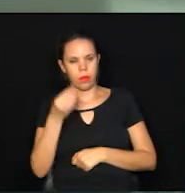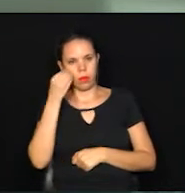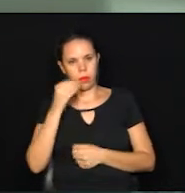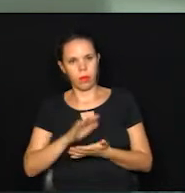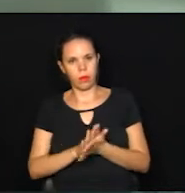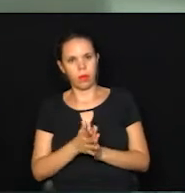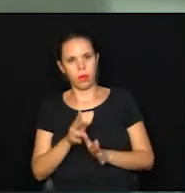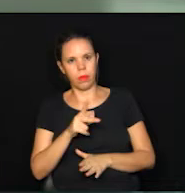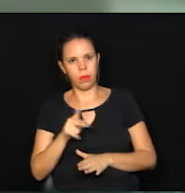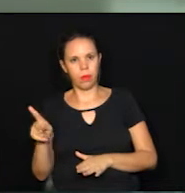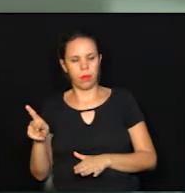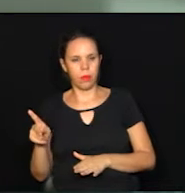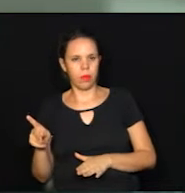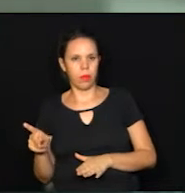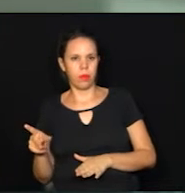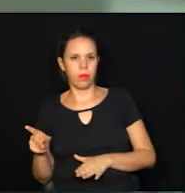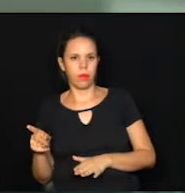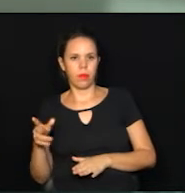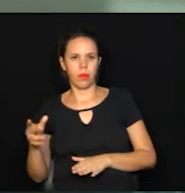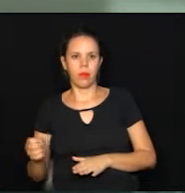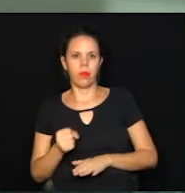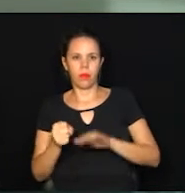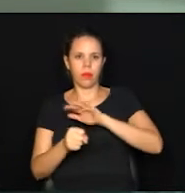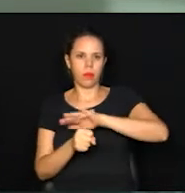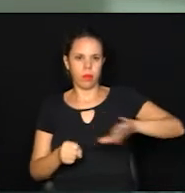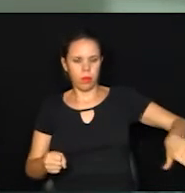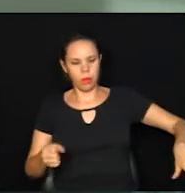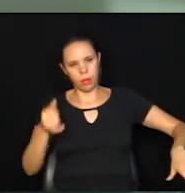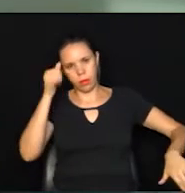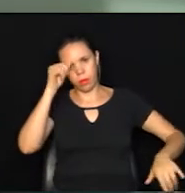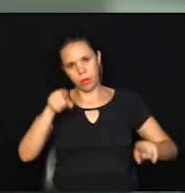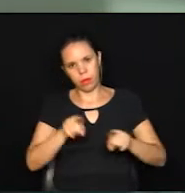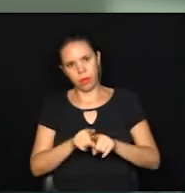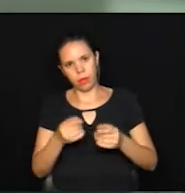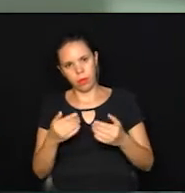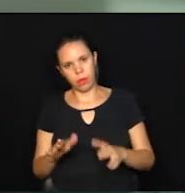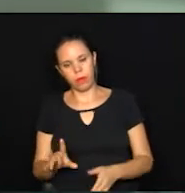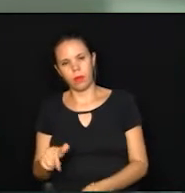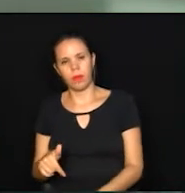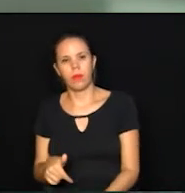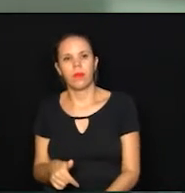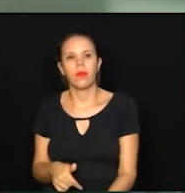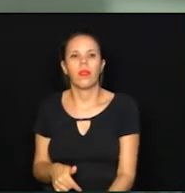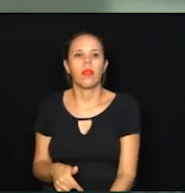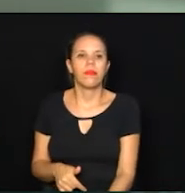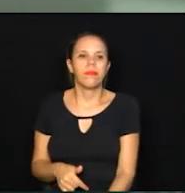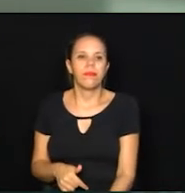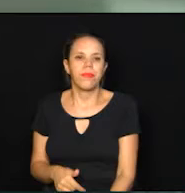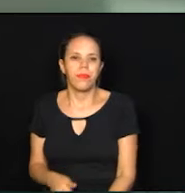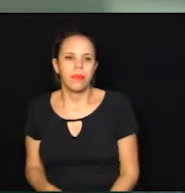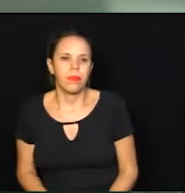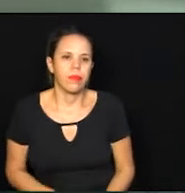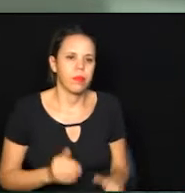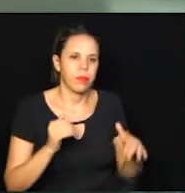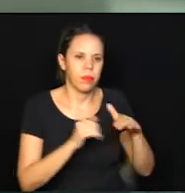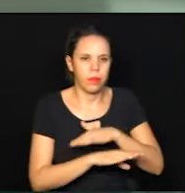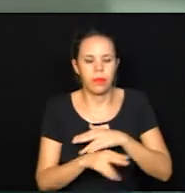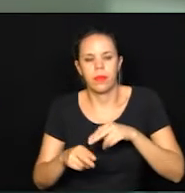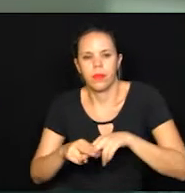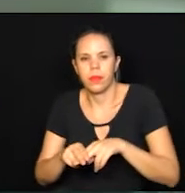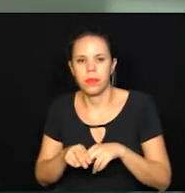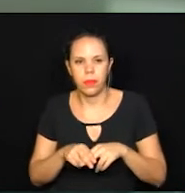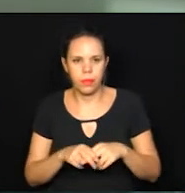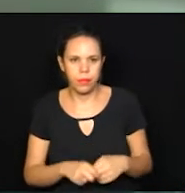o presidente através do impeachment. O impeachment foi aberto, mas foi arquivado